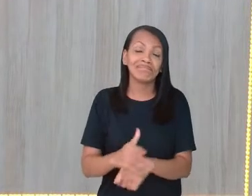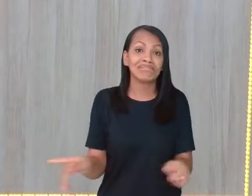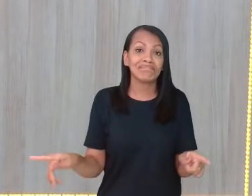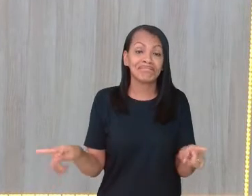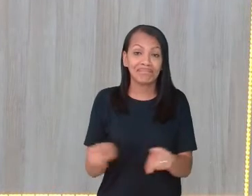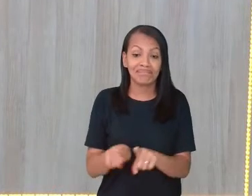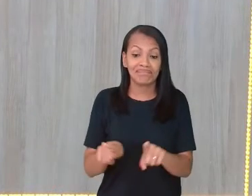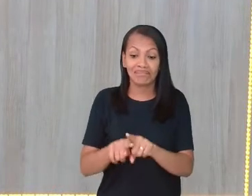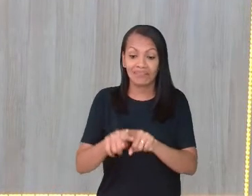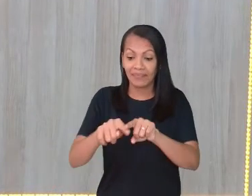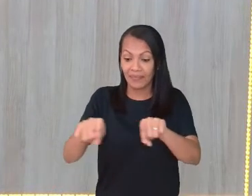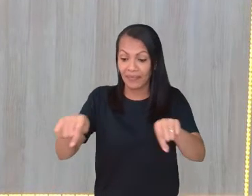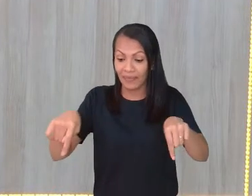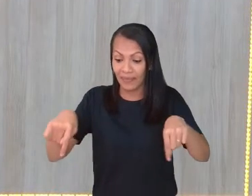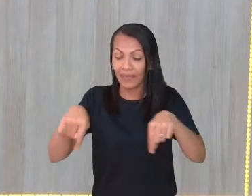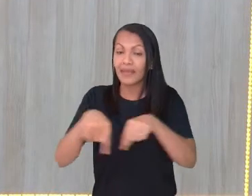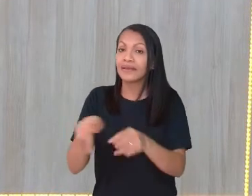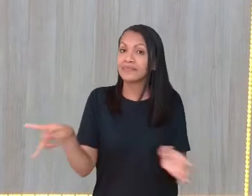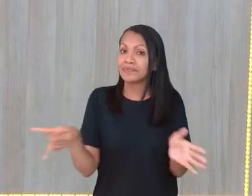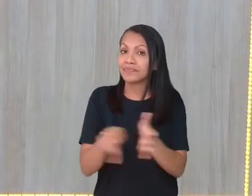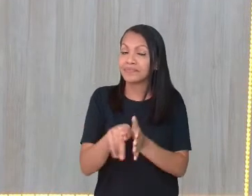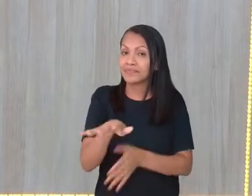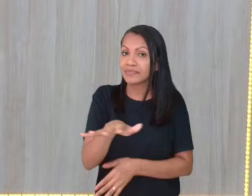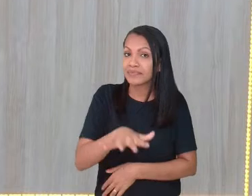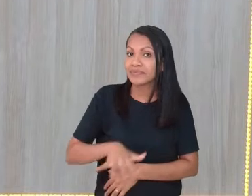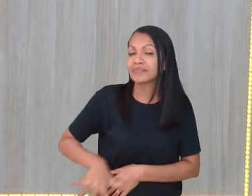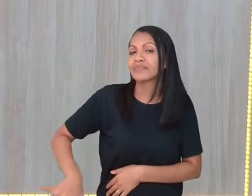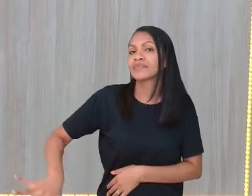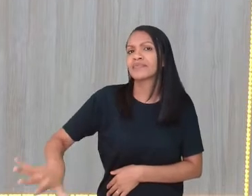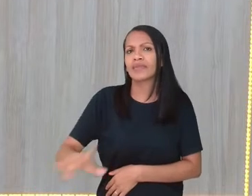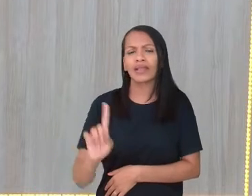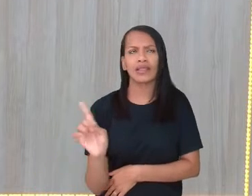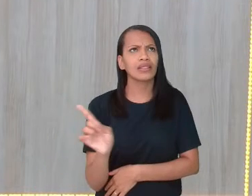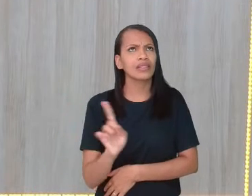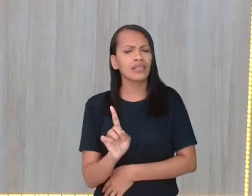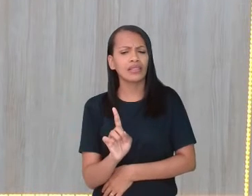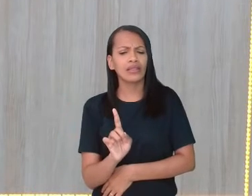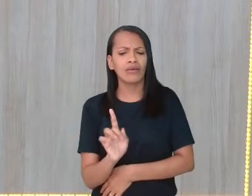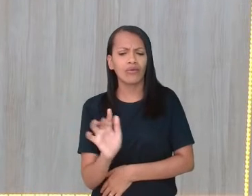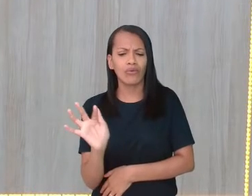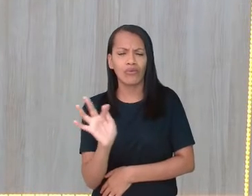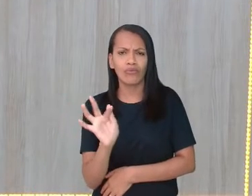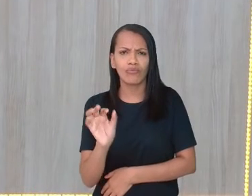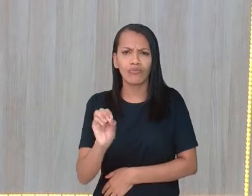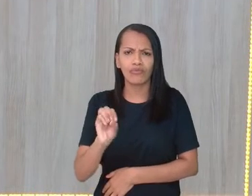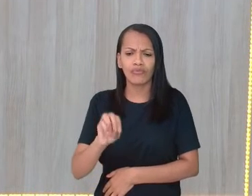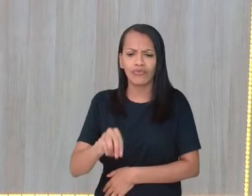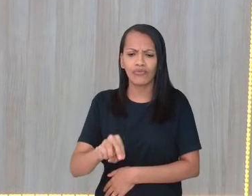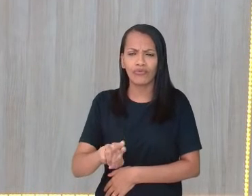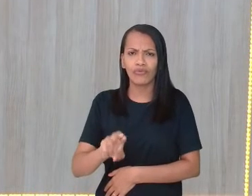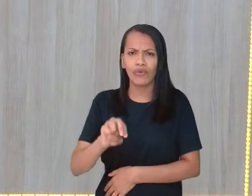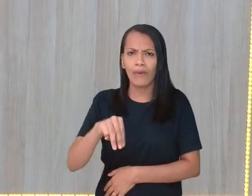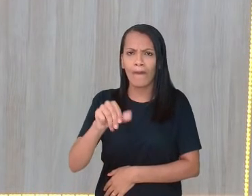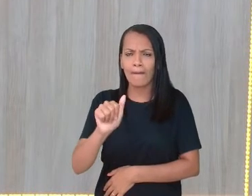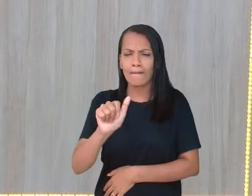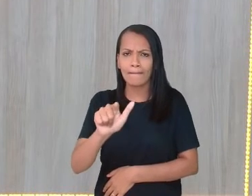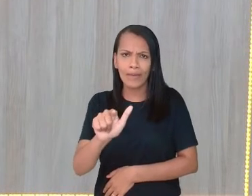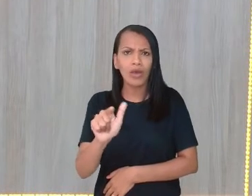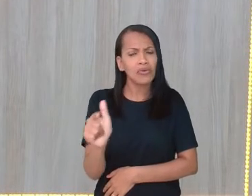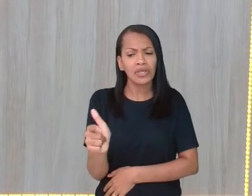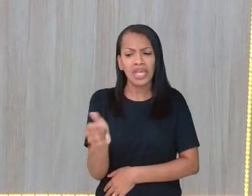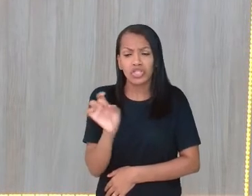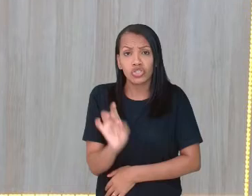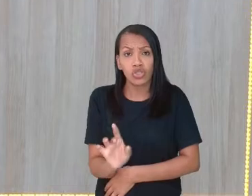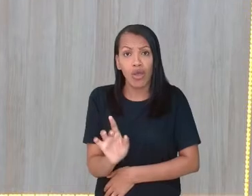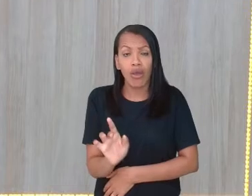para práticas esportivas não formais, eu estou dizendo, por exemplo, aquela quadra que tem aí no seu bairro,